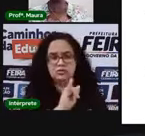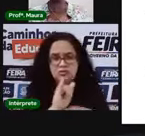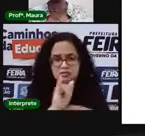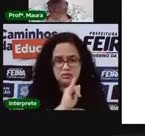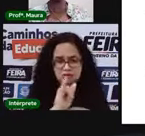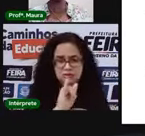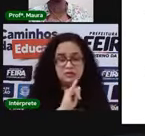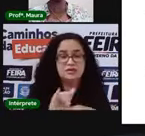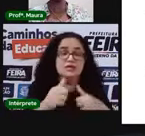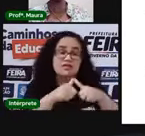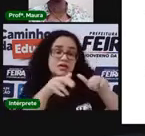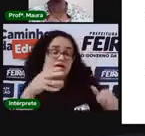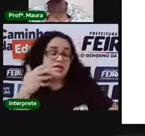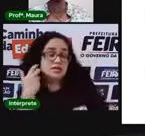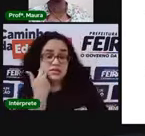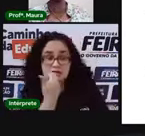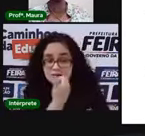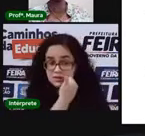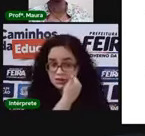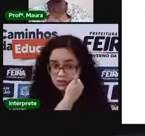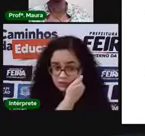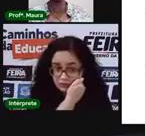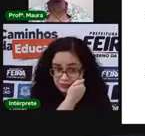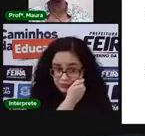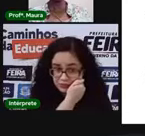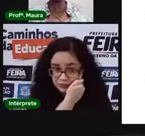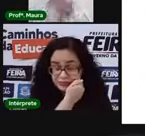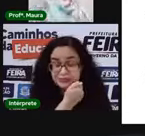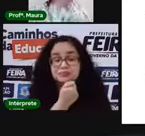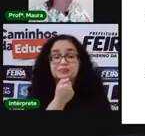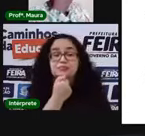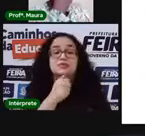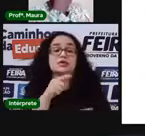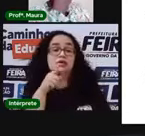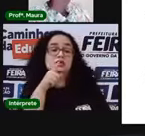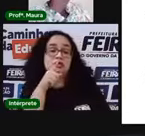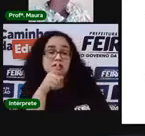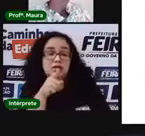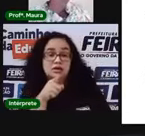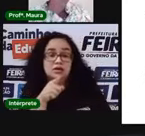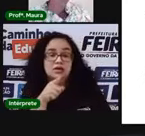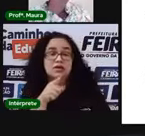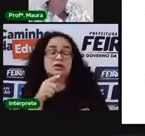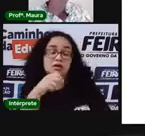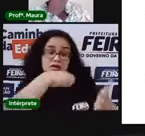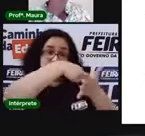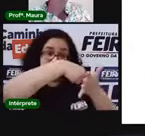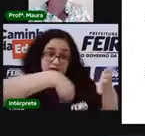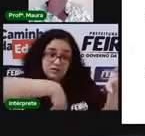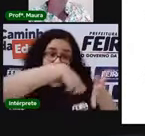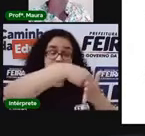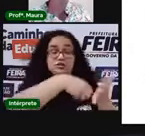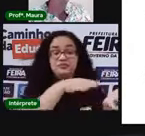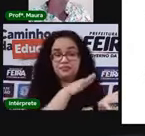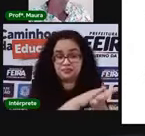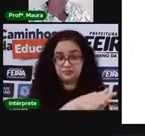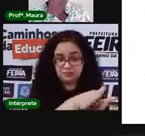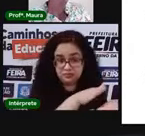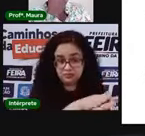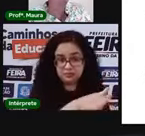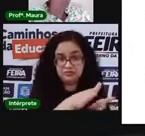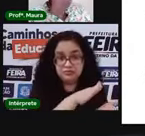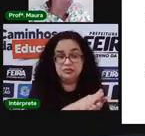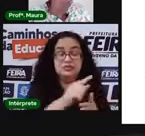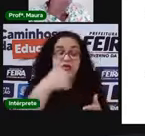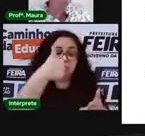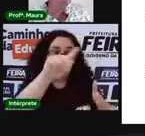aula vai ficar salva lá no canal do YouTube da SEDUC. Você deve ter recebido ou receberá atividades impressas na